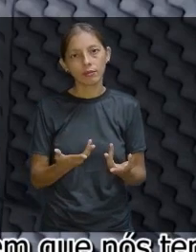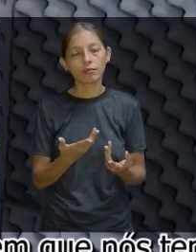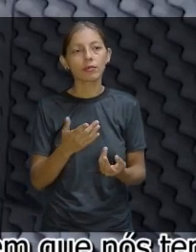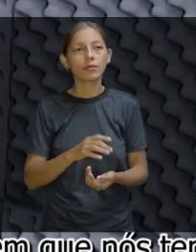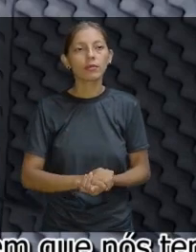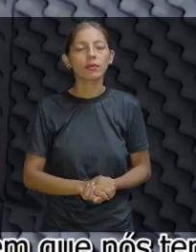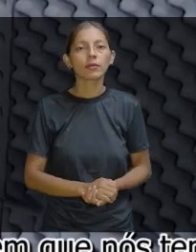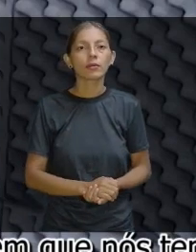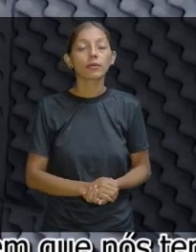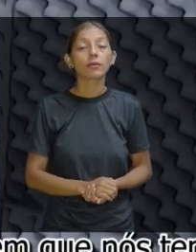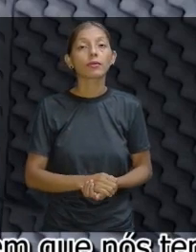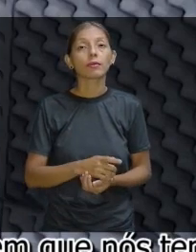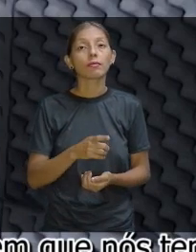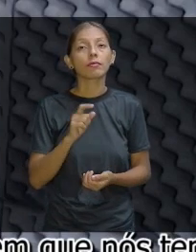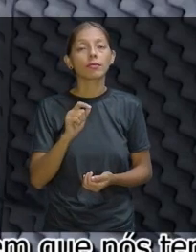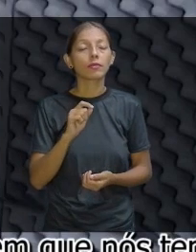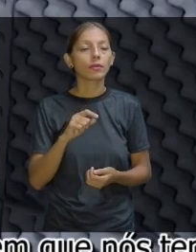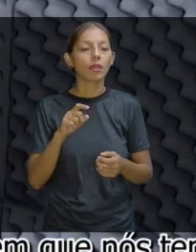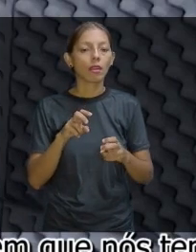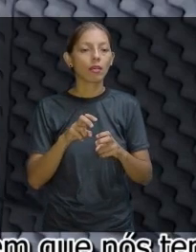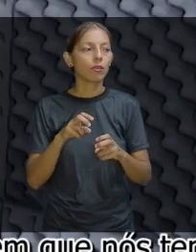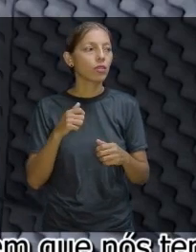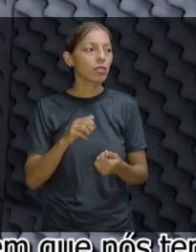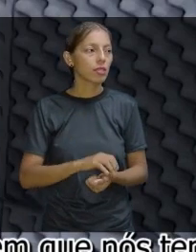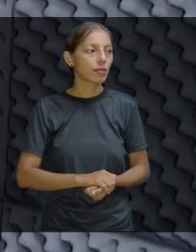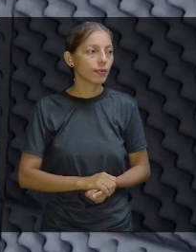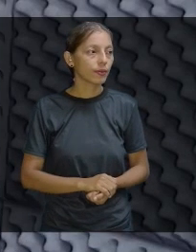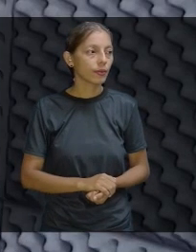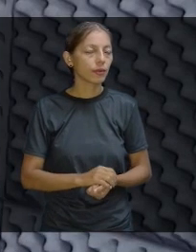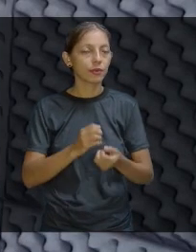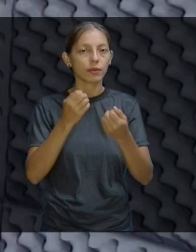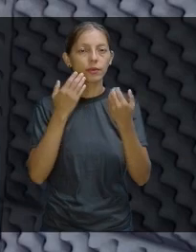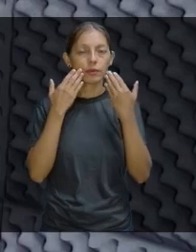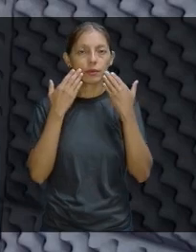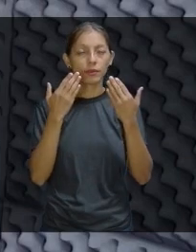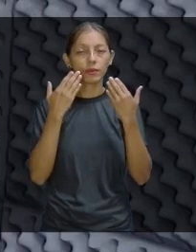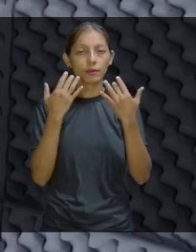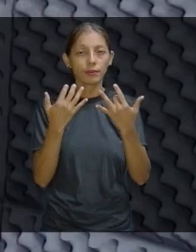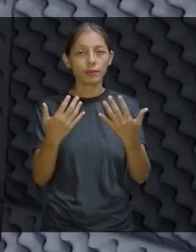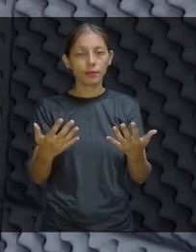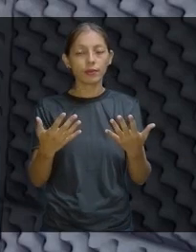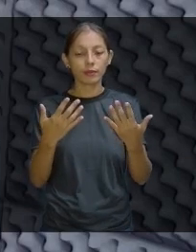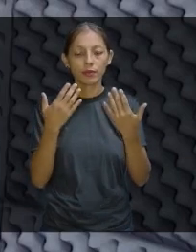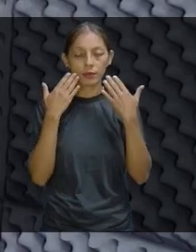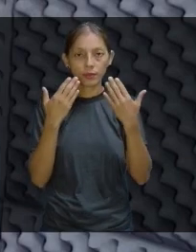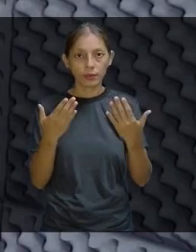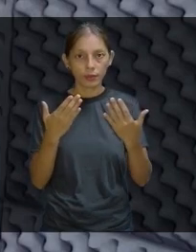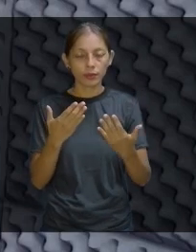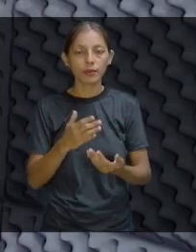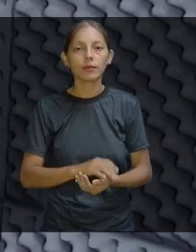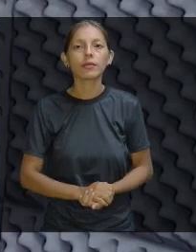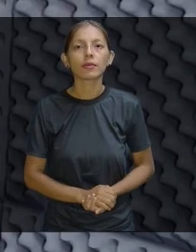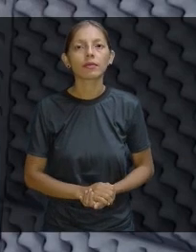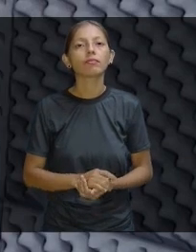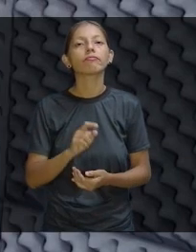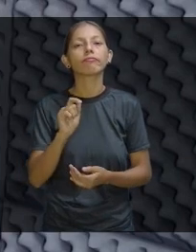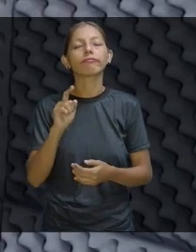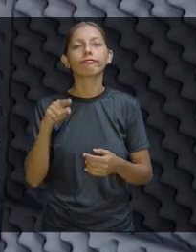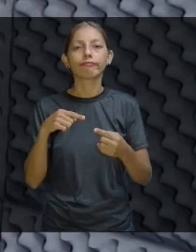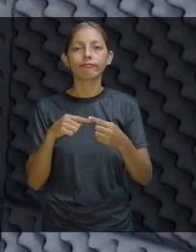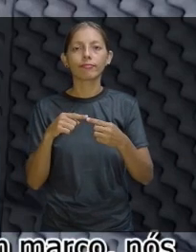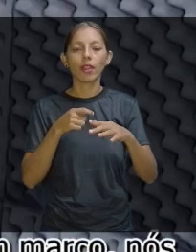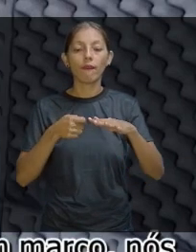audiência qualificada, sabe muito bem que nós temos uma lei das fake news que ainda está parada no Congresso e não foi